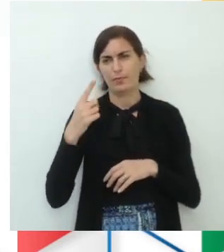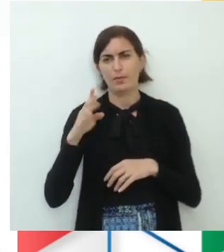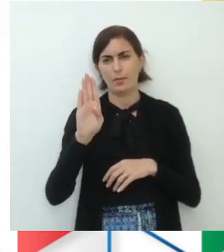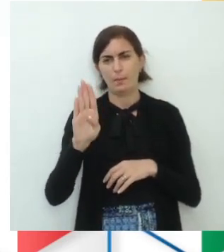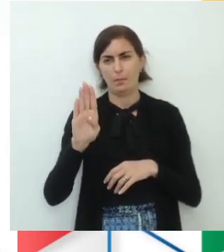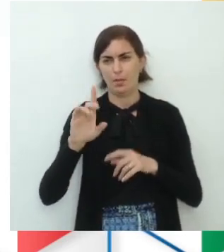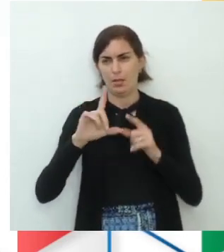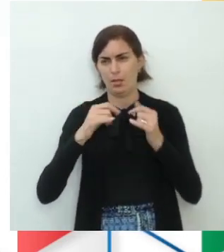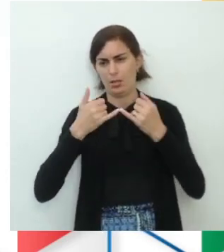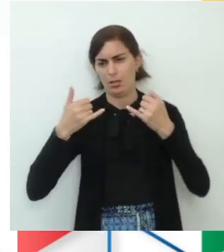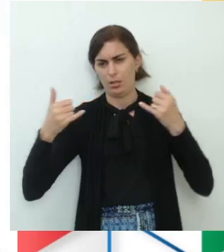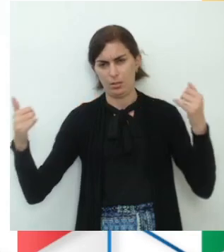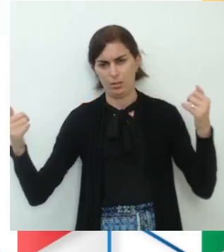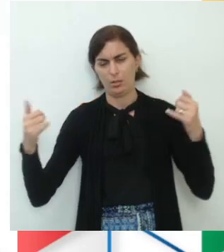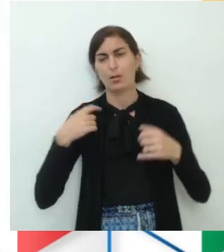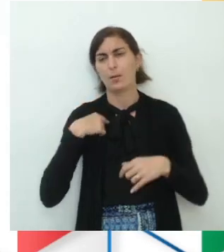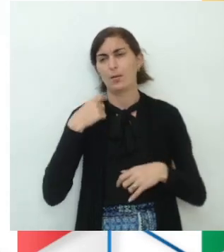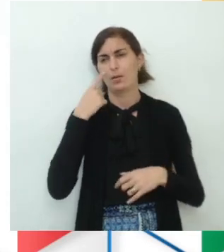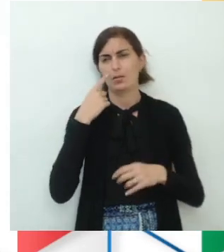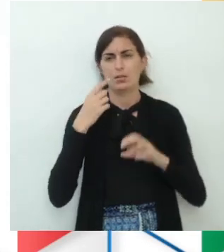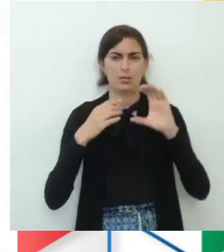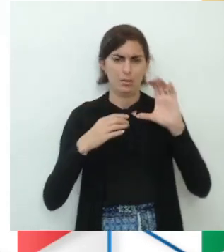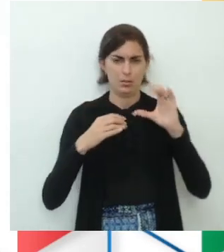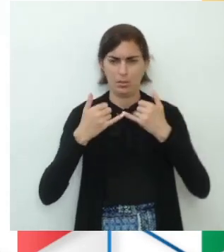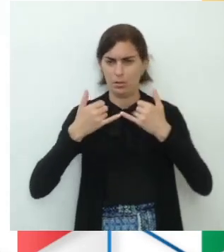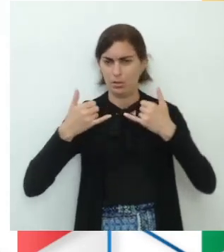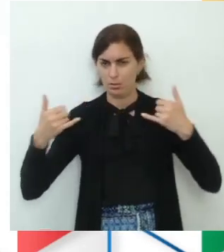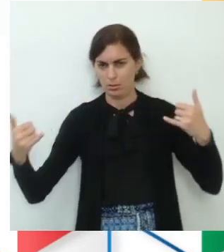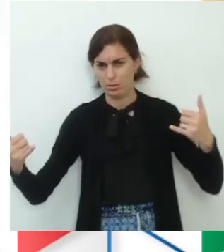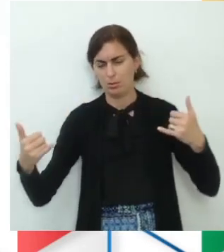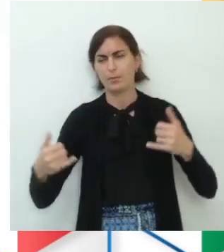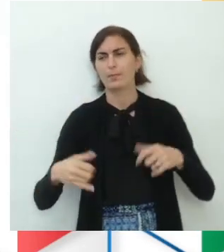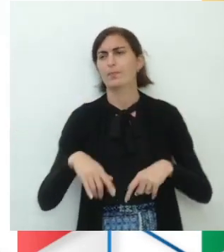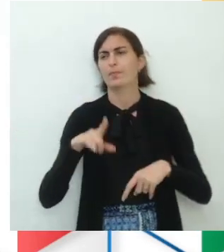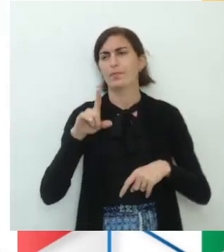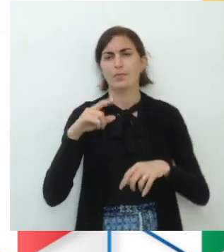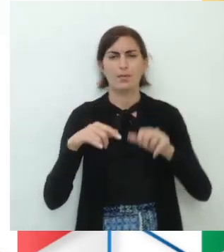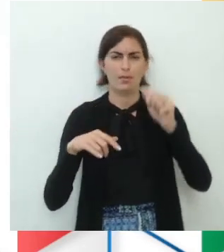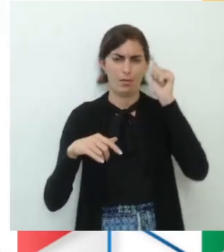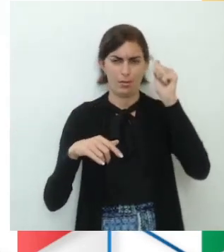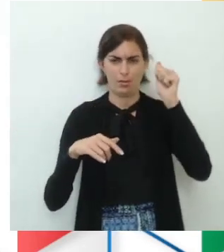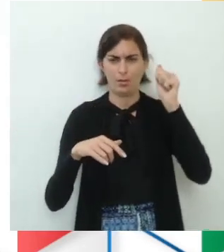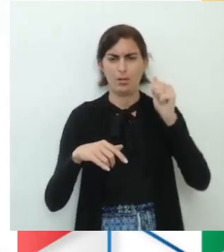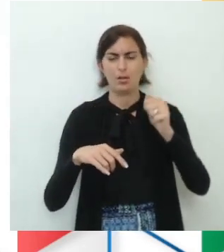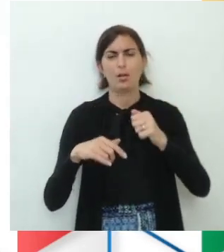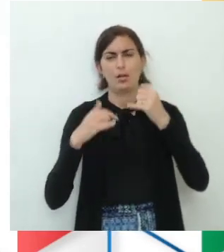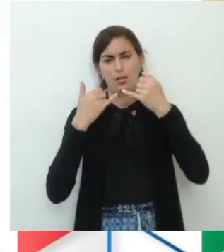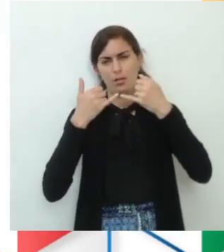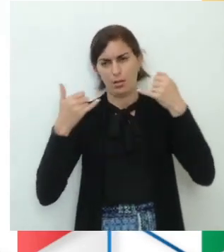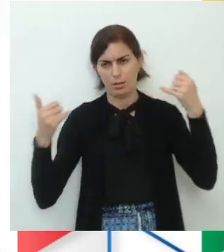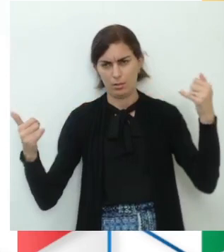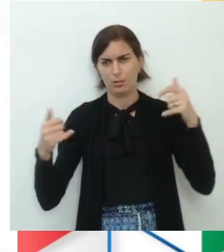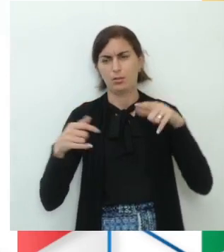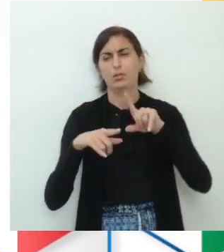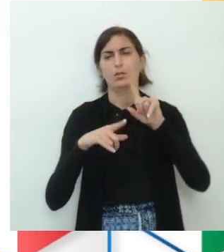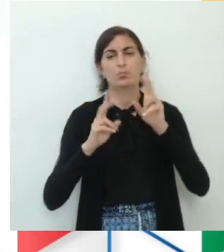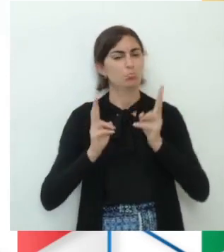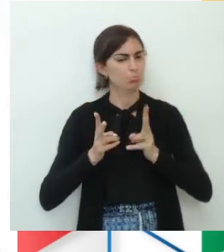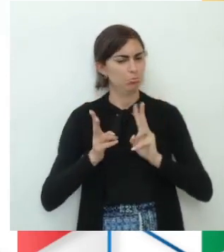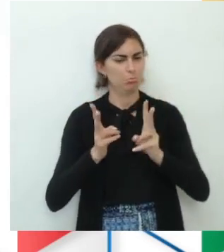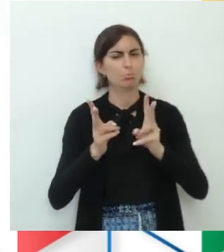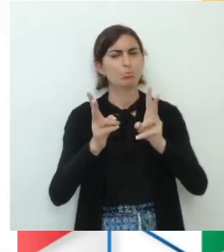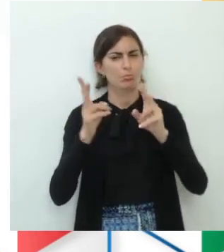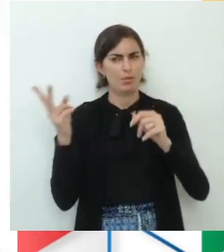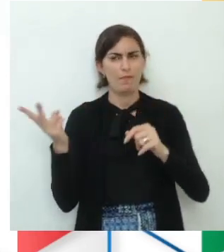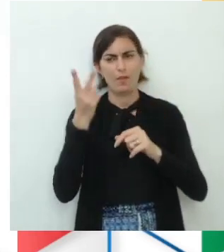a letra B passou a ser C', e a letra A passou a ser a letra A', mantendo-se